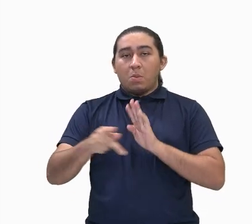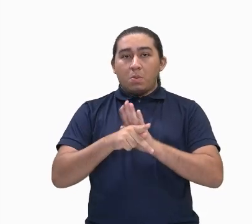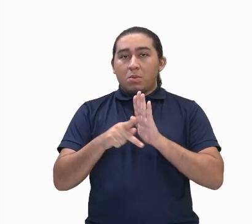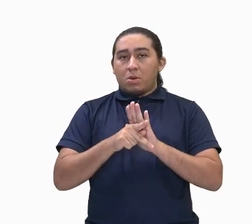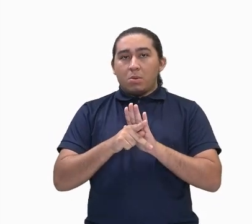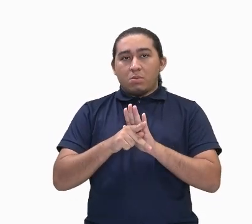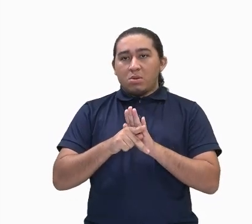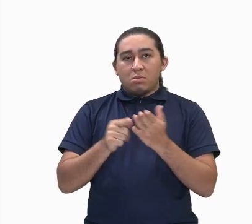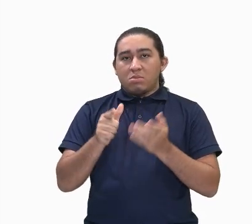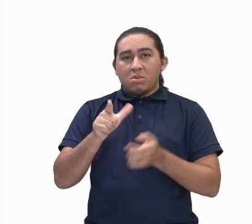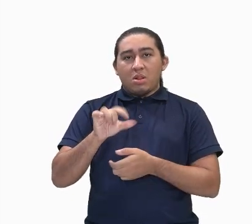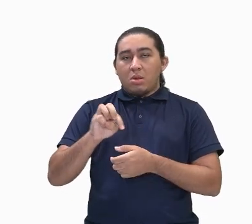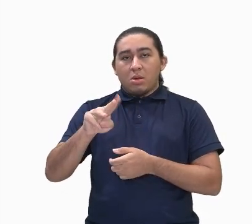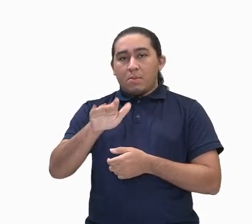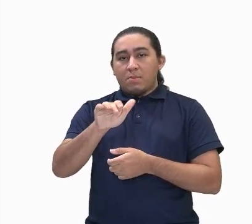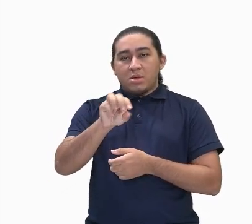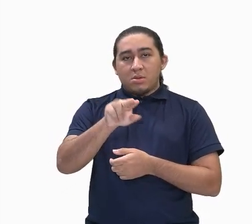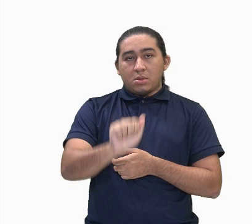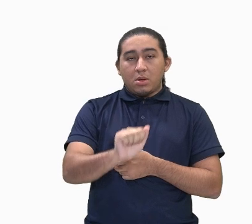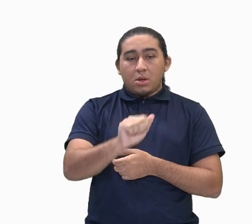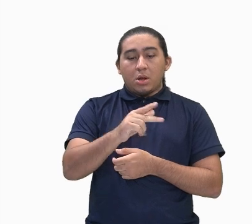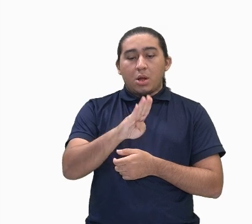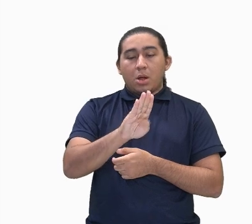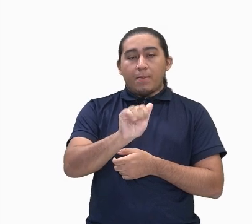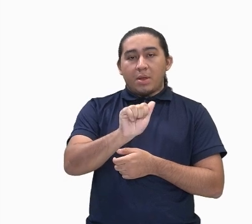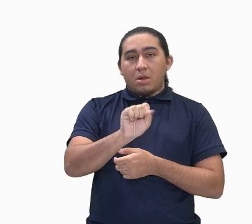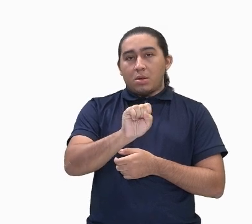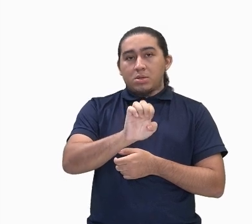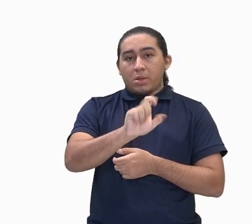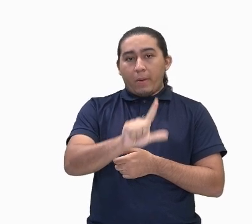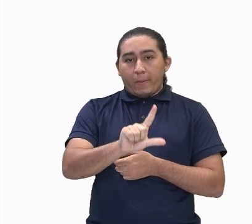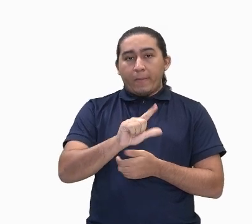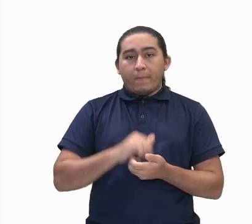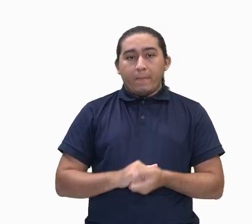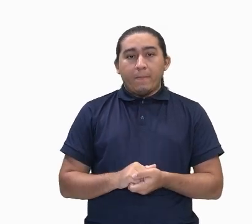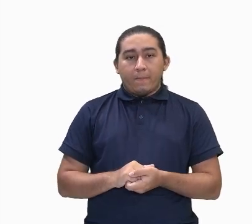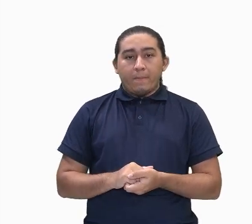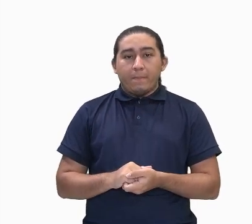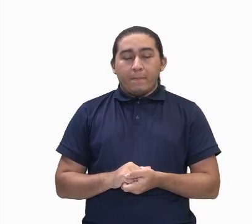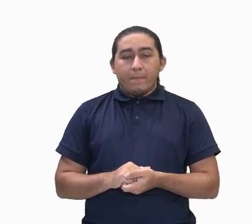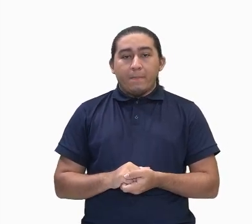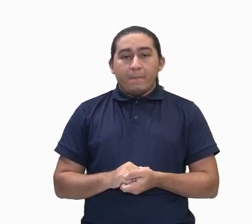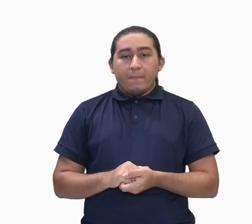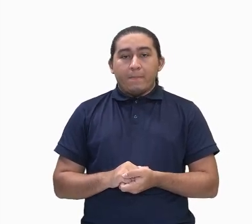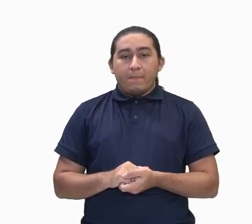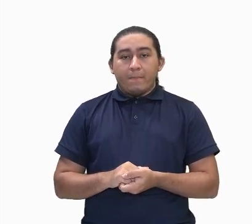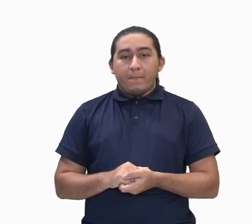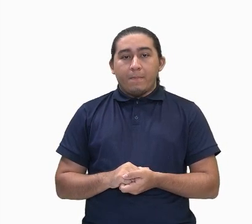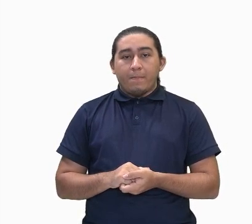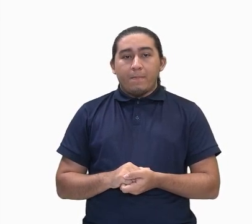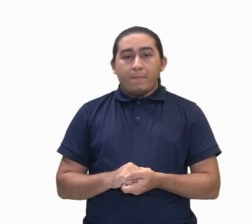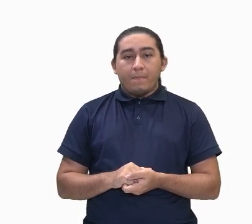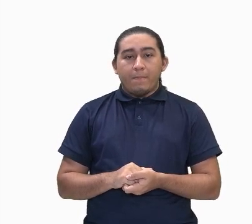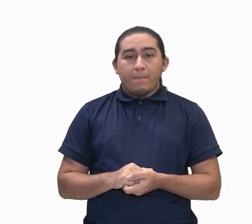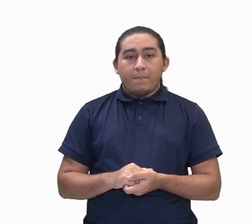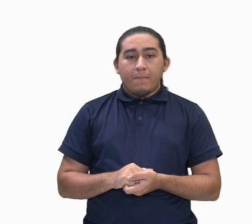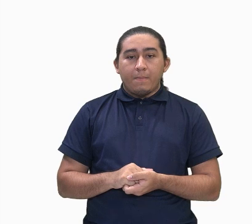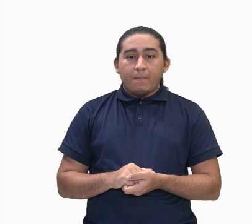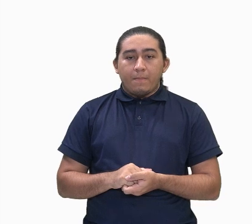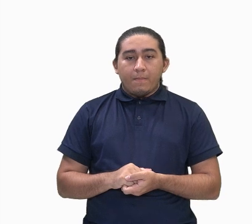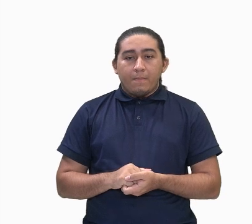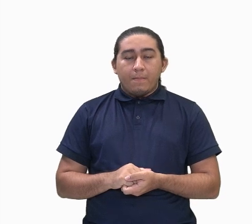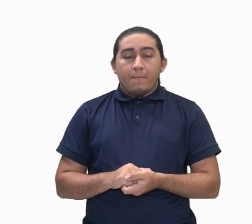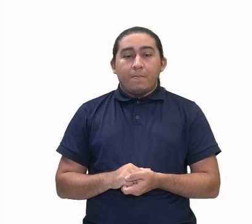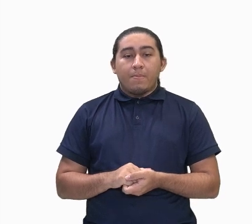basal. Na outra imagem, você observa aí um esquema que nos apresenta aí um pouco dessa organização do tecido